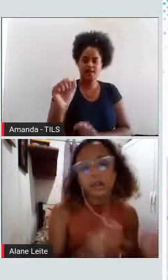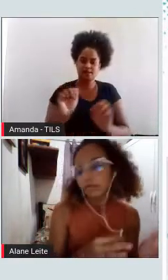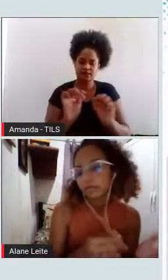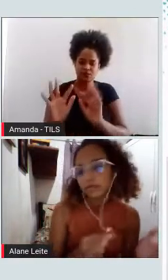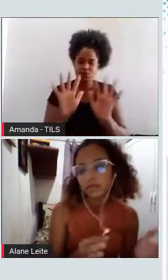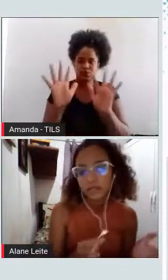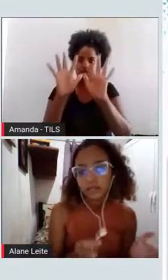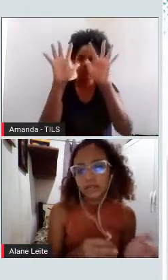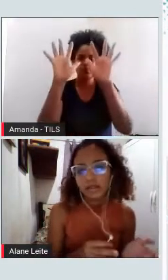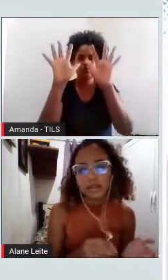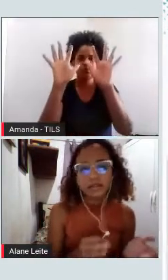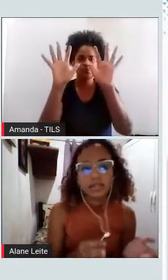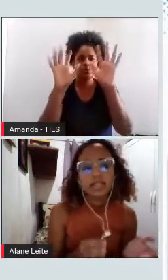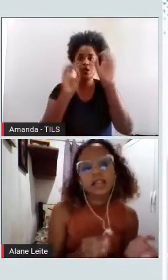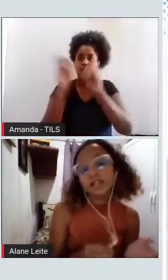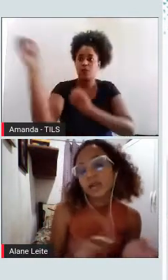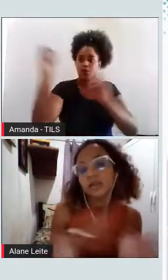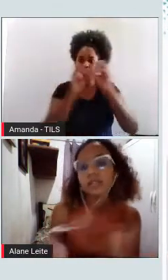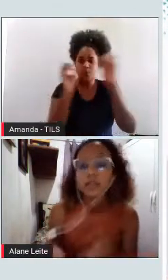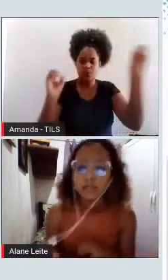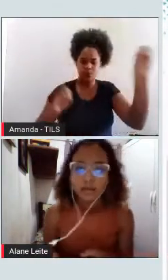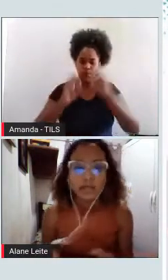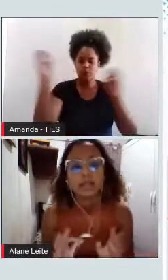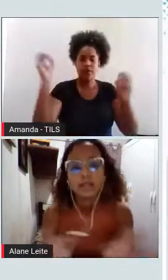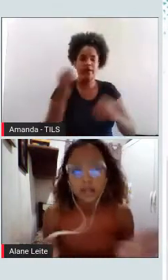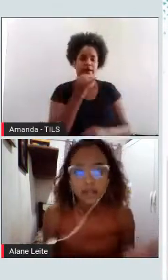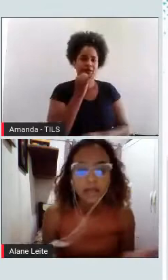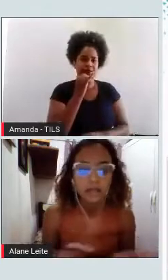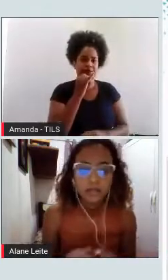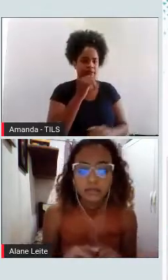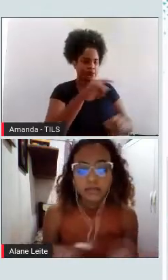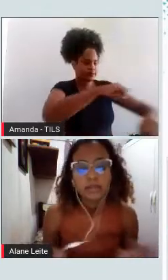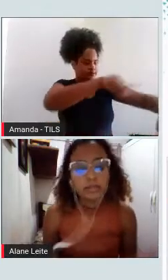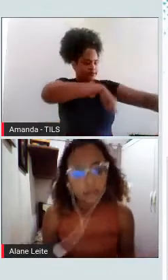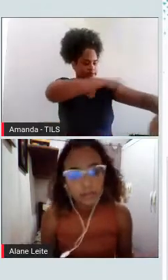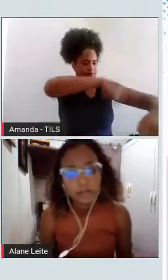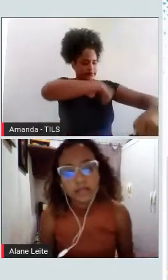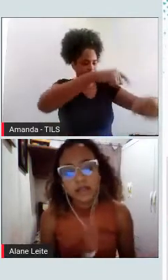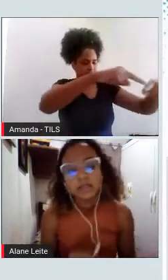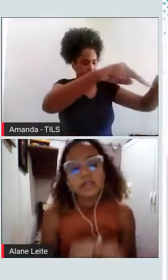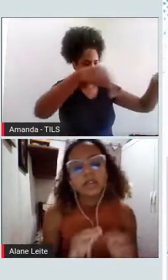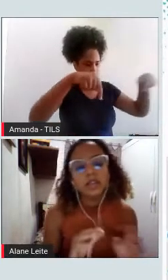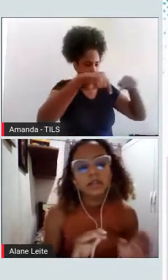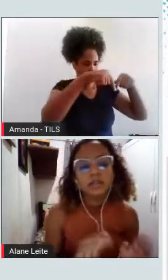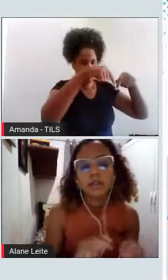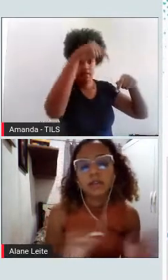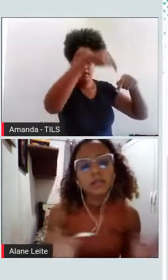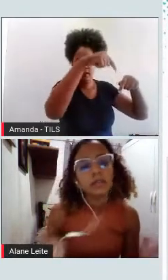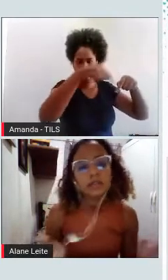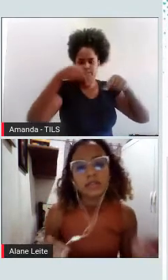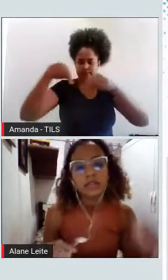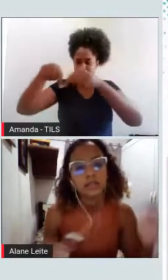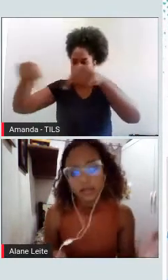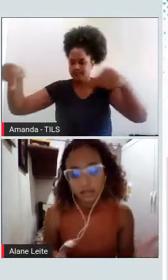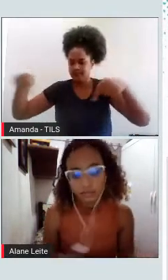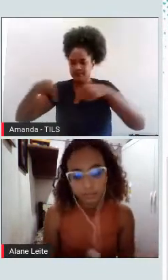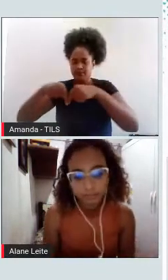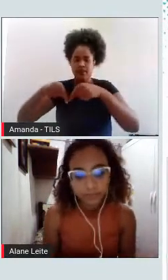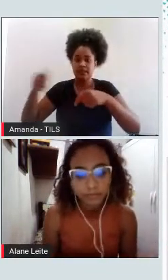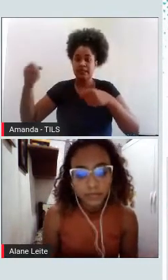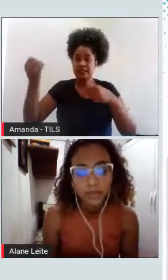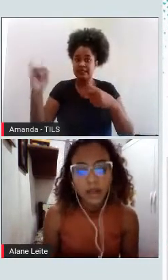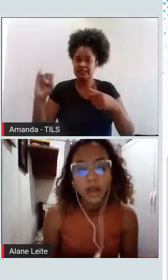gente colocar numa vasilha redonda e na outra quadrada, eles vão ter formas variadas e o volume também vai ser